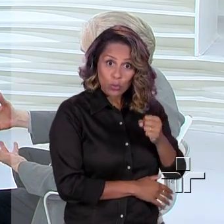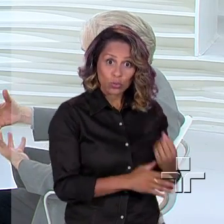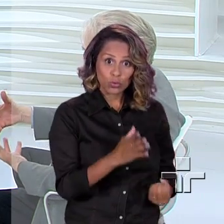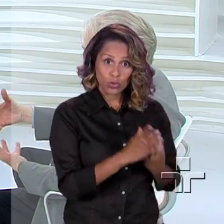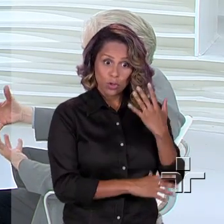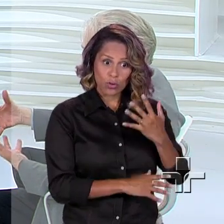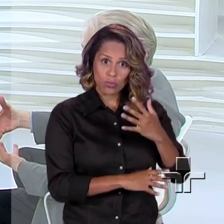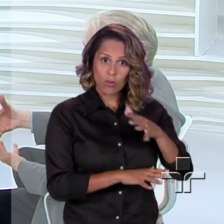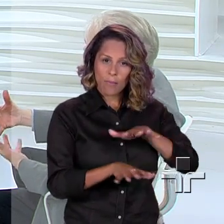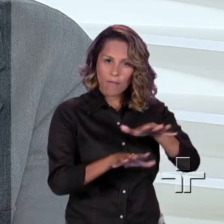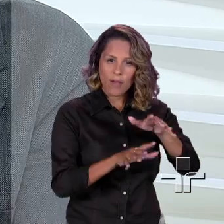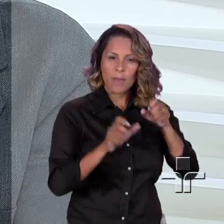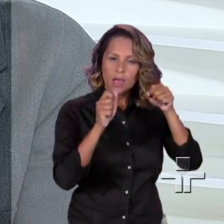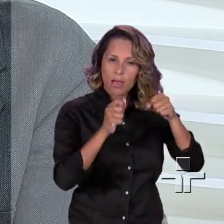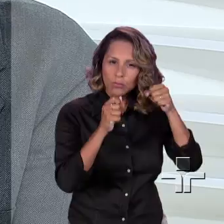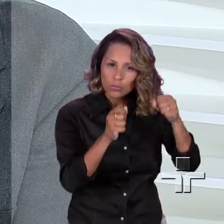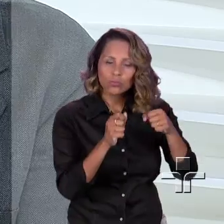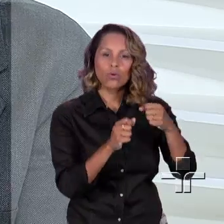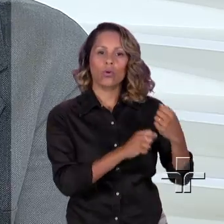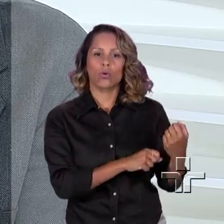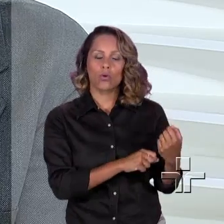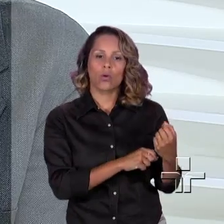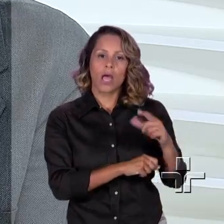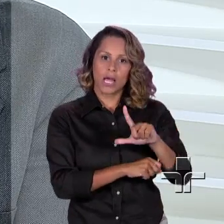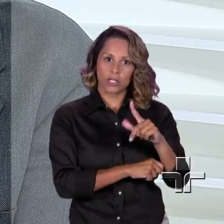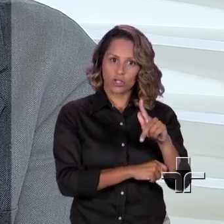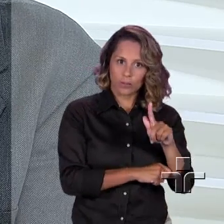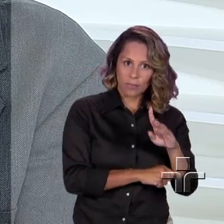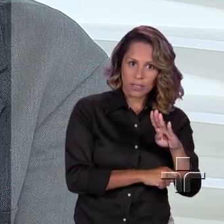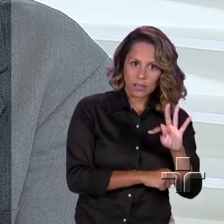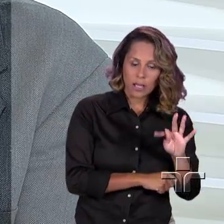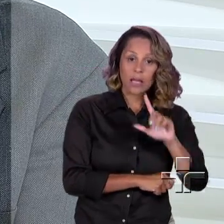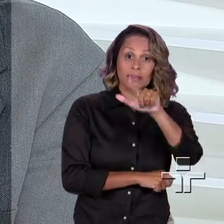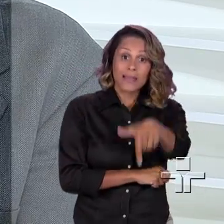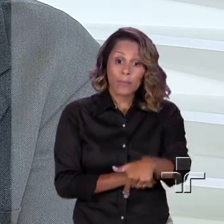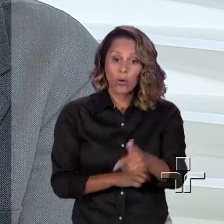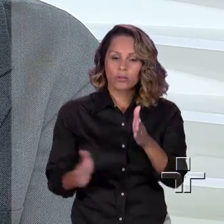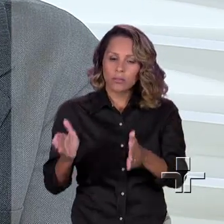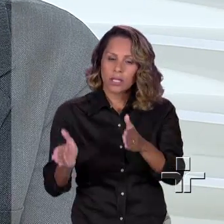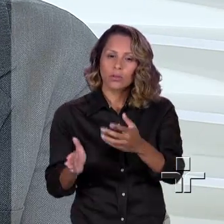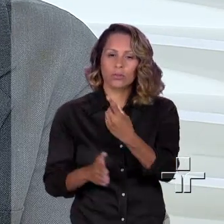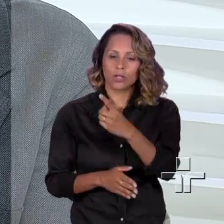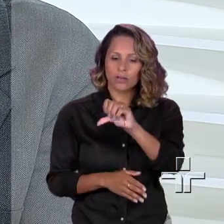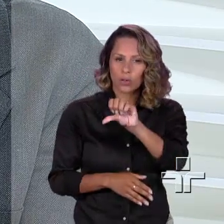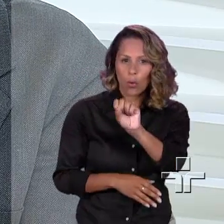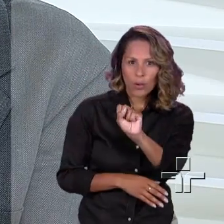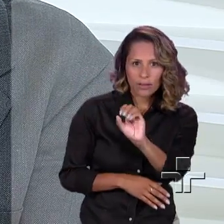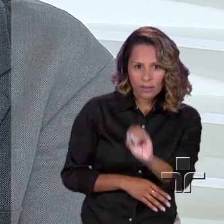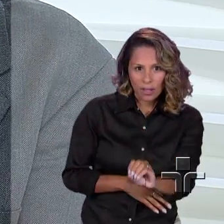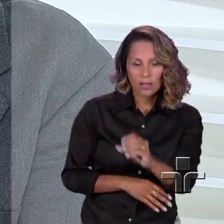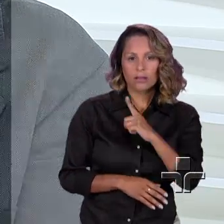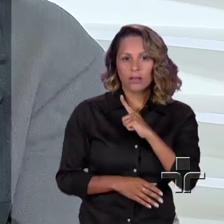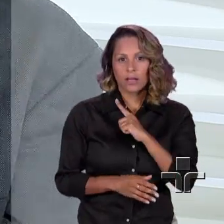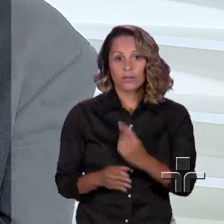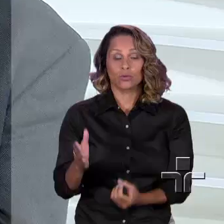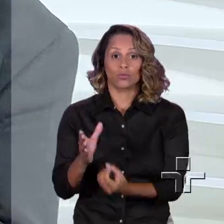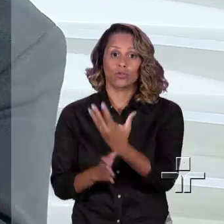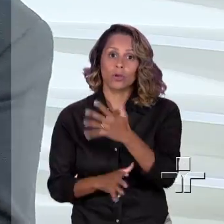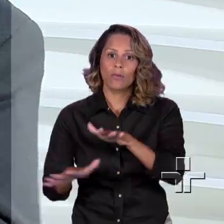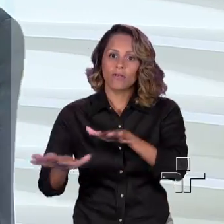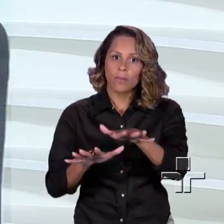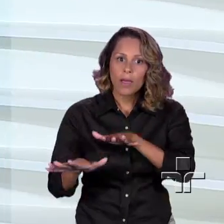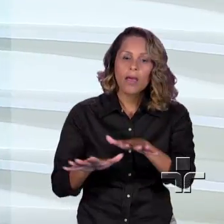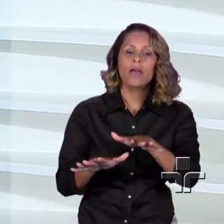a ficar visível aqui no Brasil em 81, 82, houve uma preparação de 4, 5 anos de pessoas